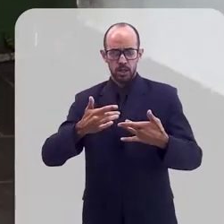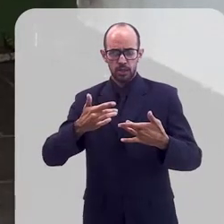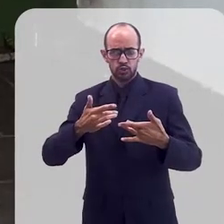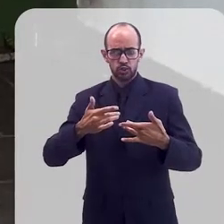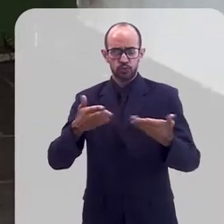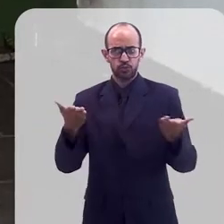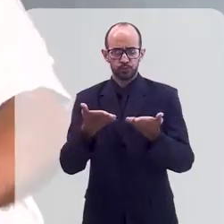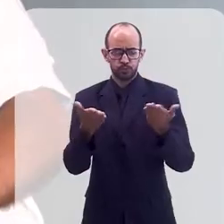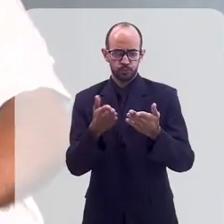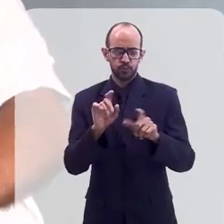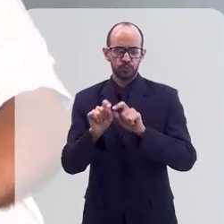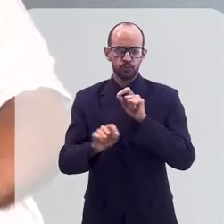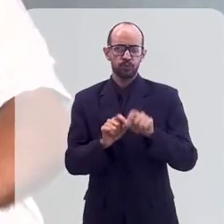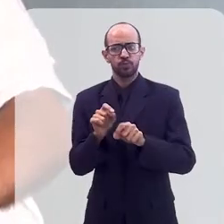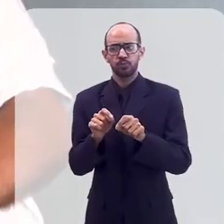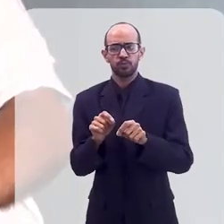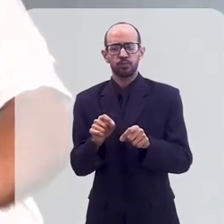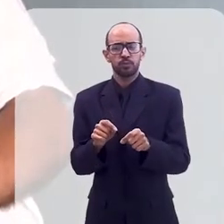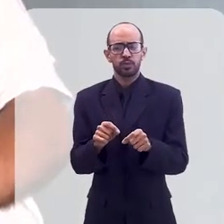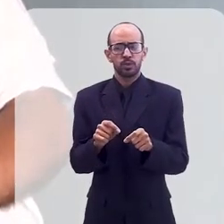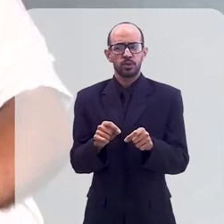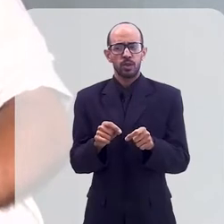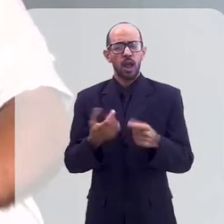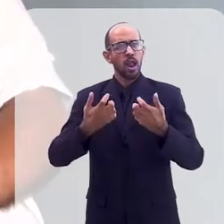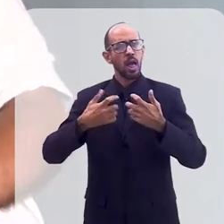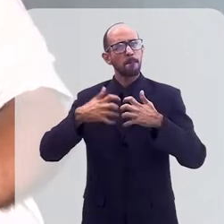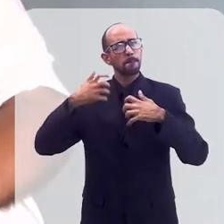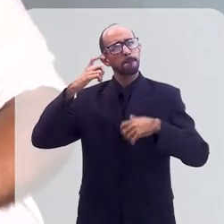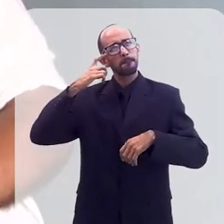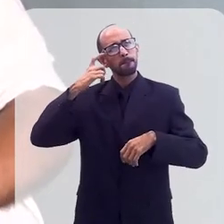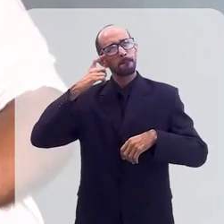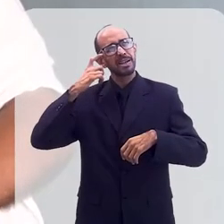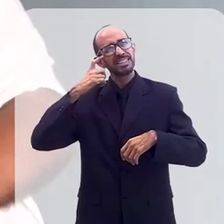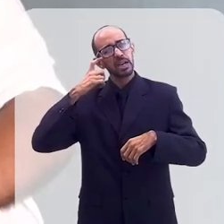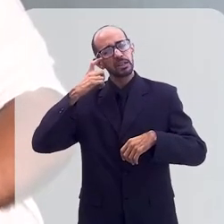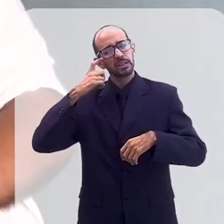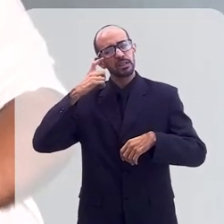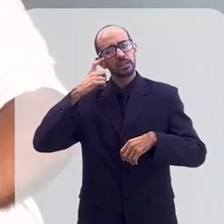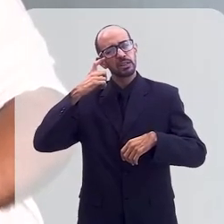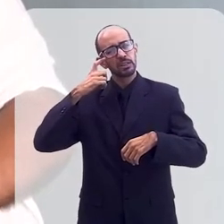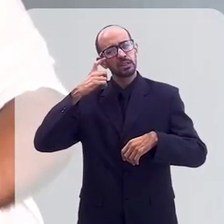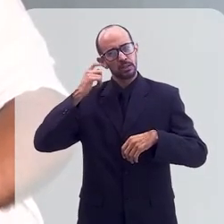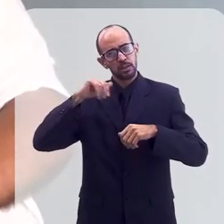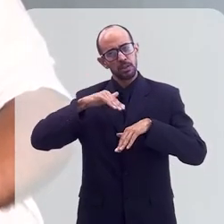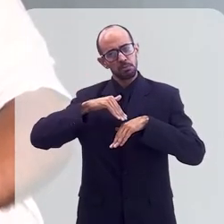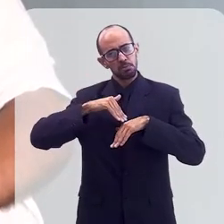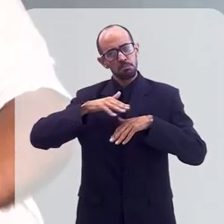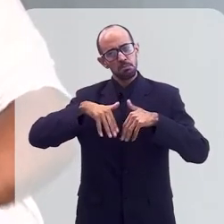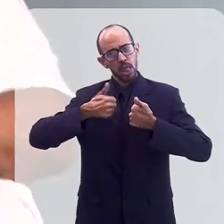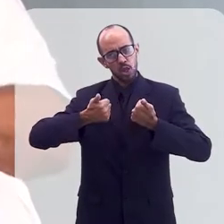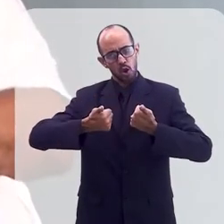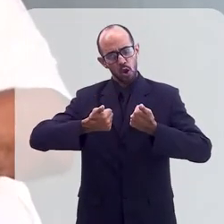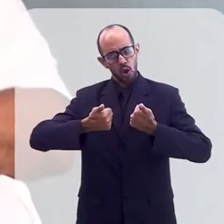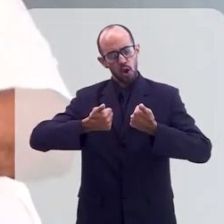Né? Hoje mais pensada, hoje mais